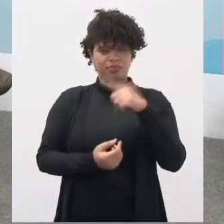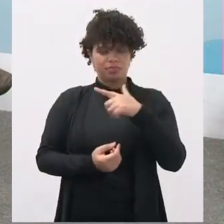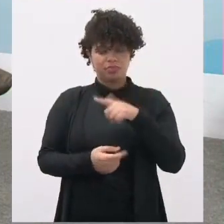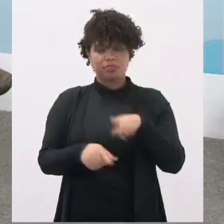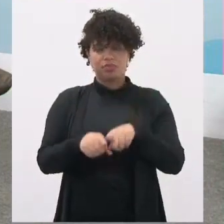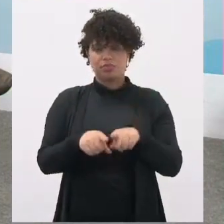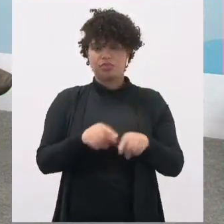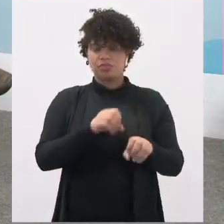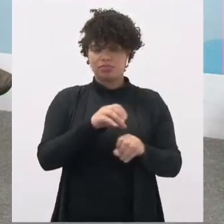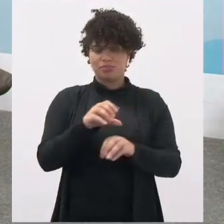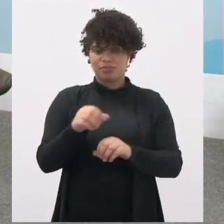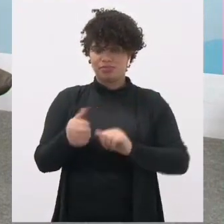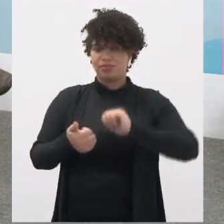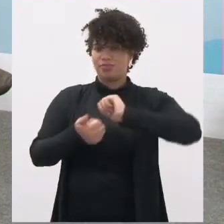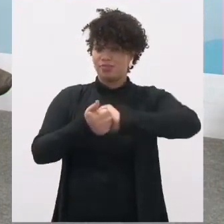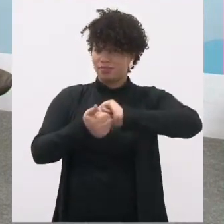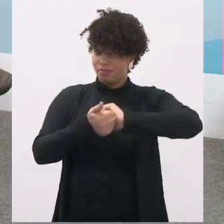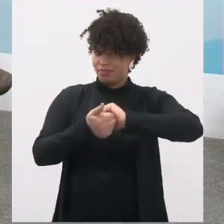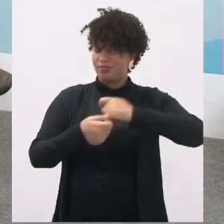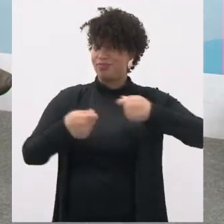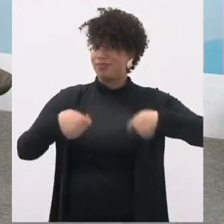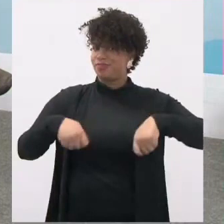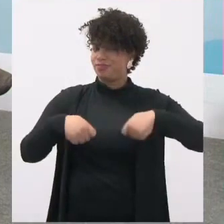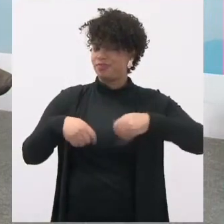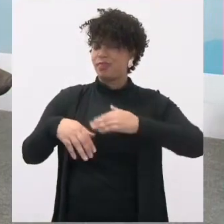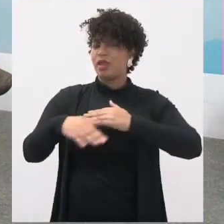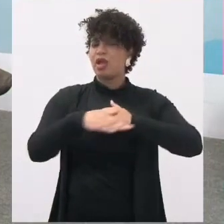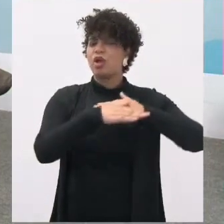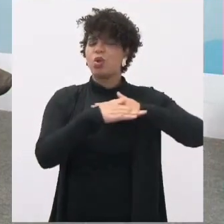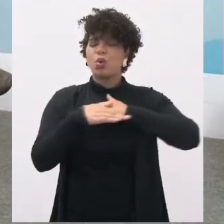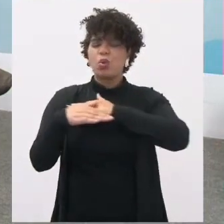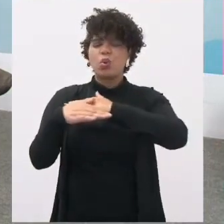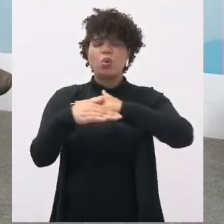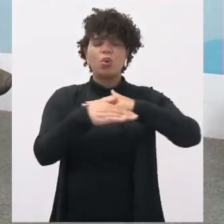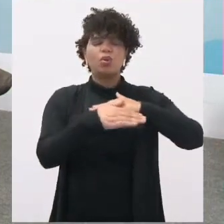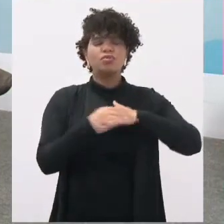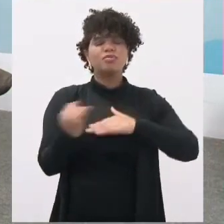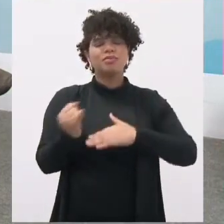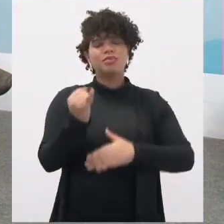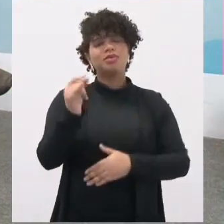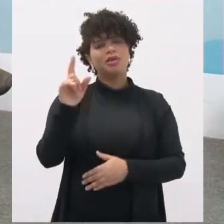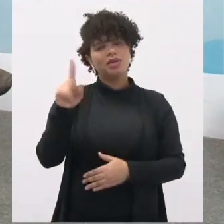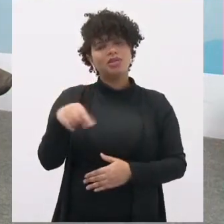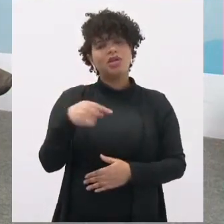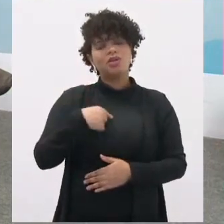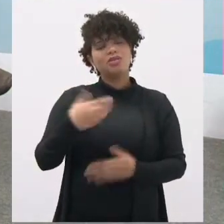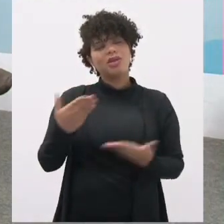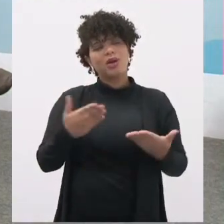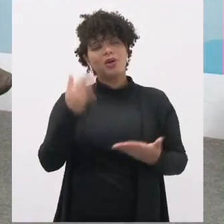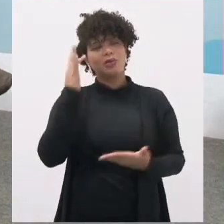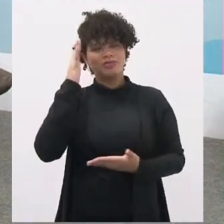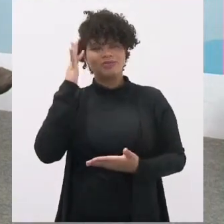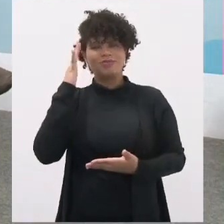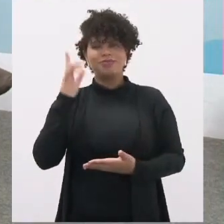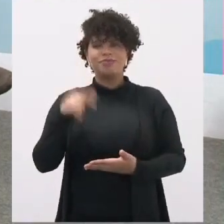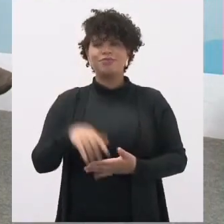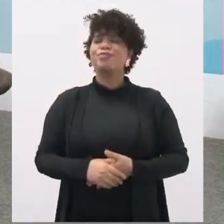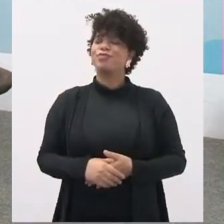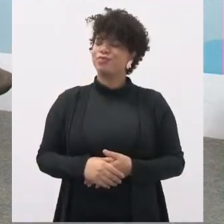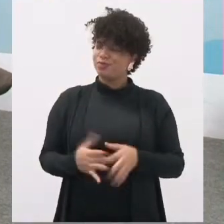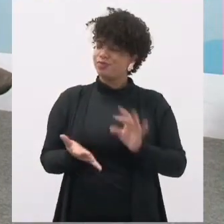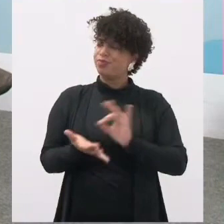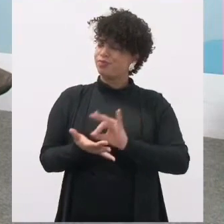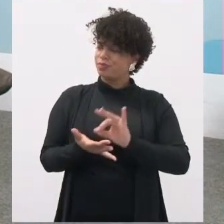educação de qualidade, para que essa educação tenha a equidade, que são os pontos que a gente está pensando aqui juntos, né, Marcelo? Exatamente,